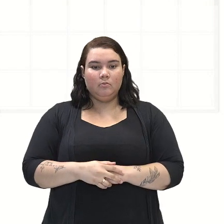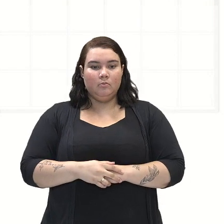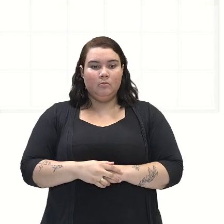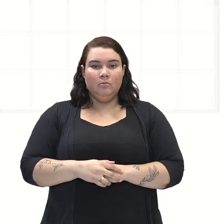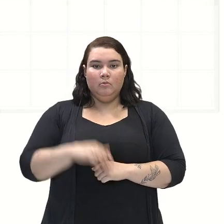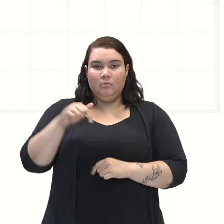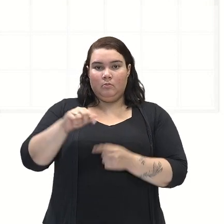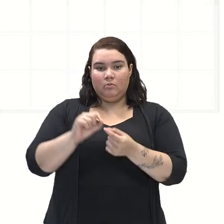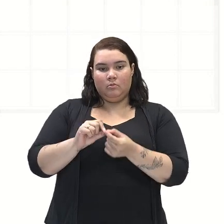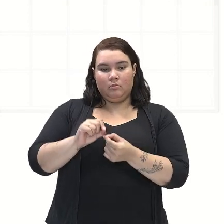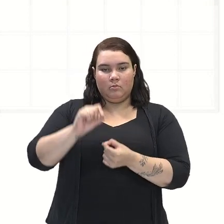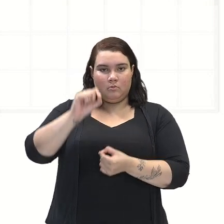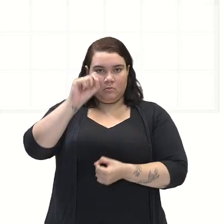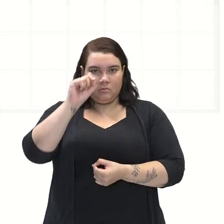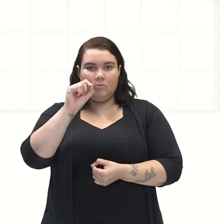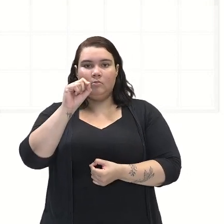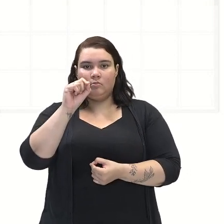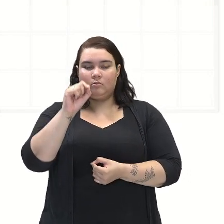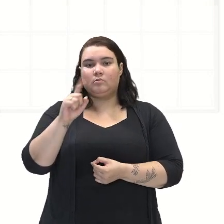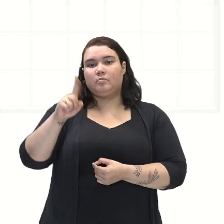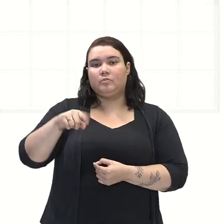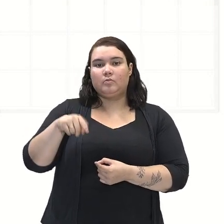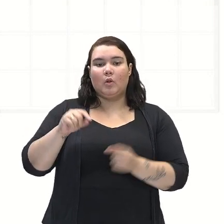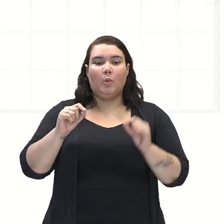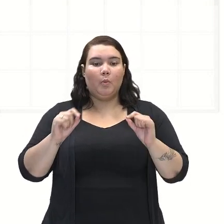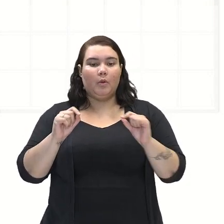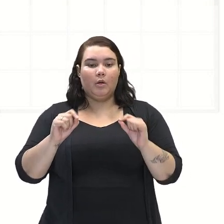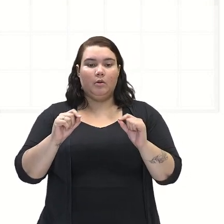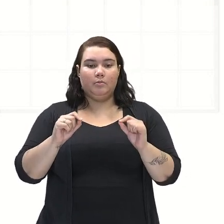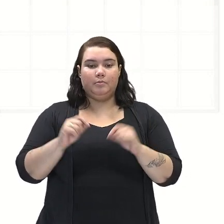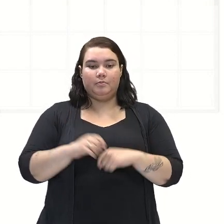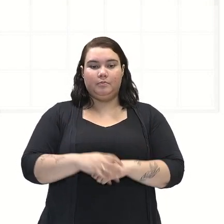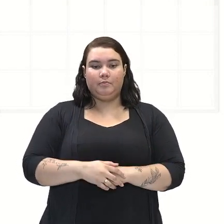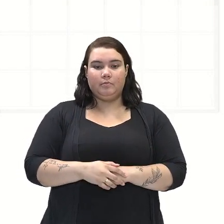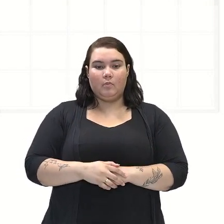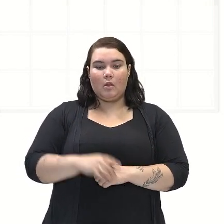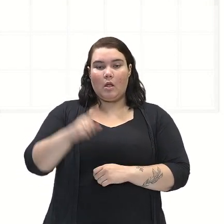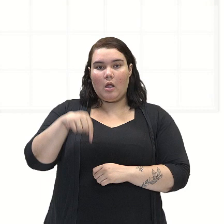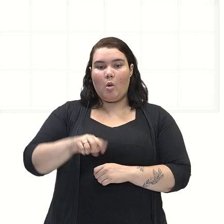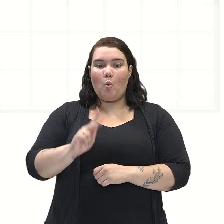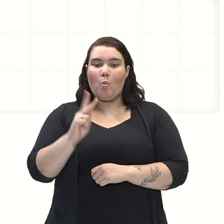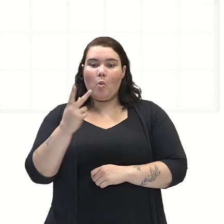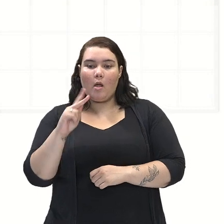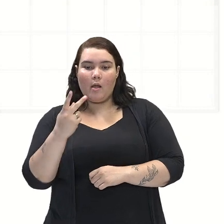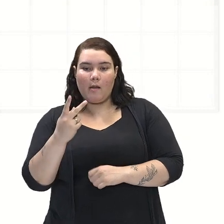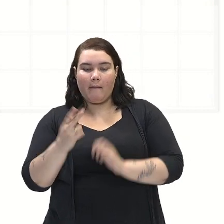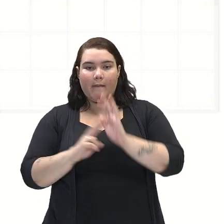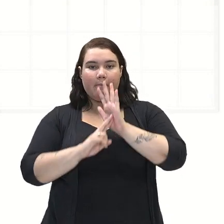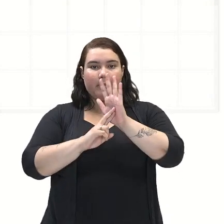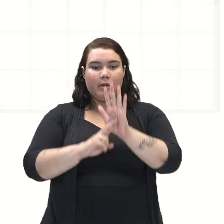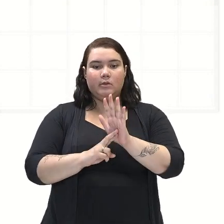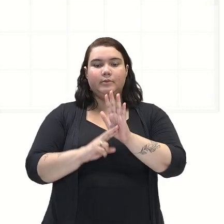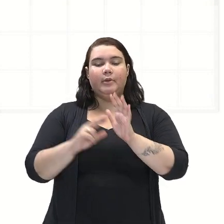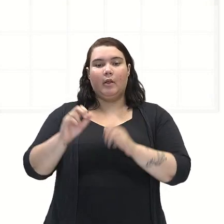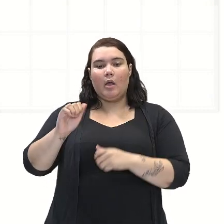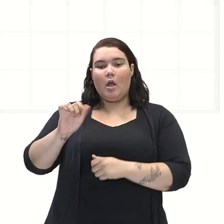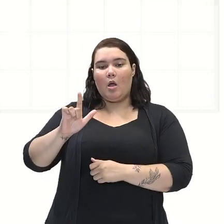distância entre essas bases, pessoal, ela é, então, a altura, né? Representado pela